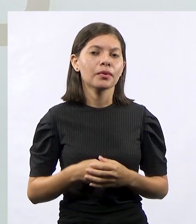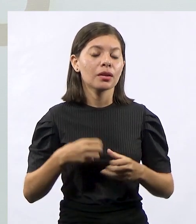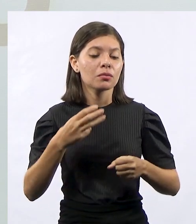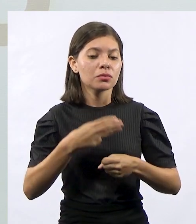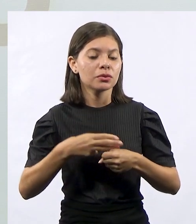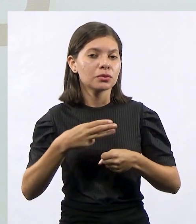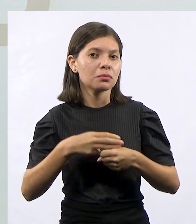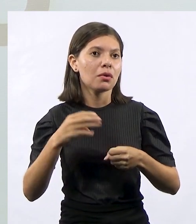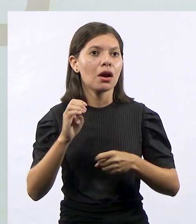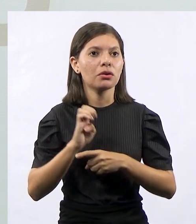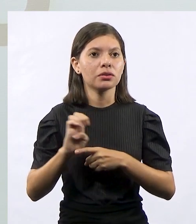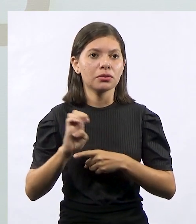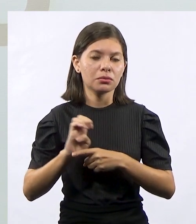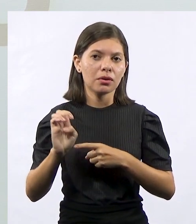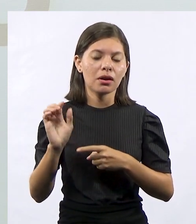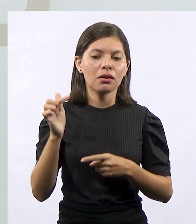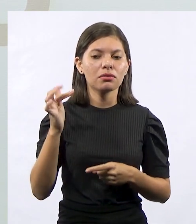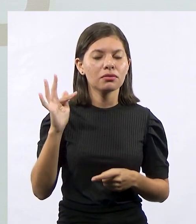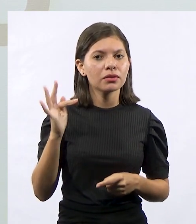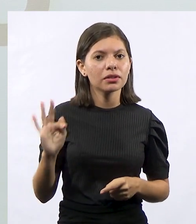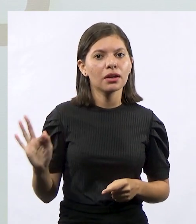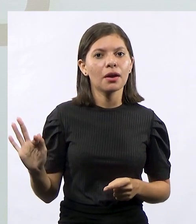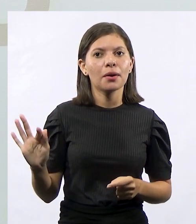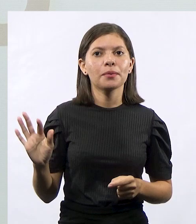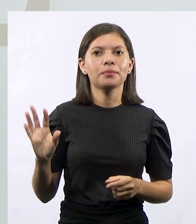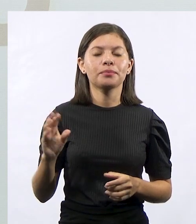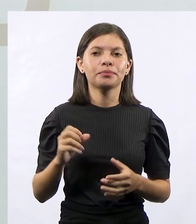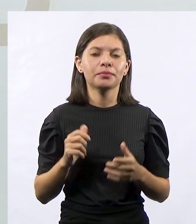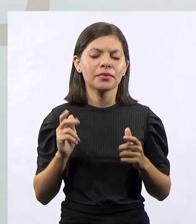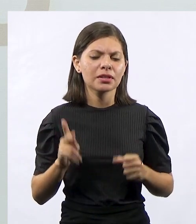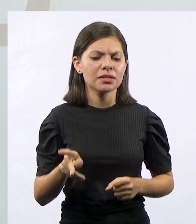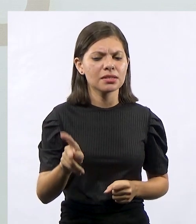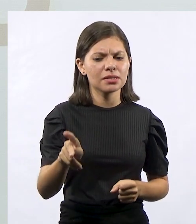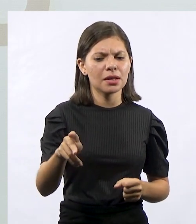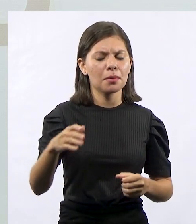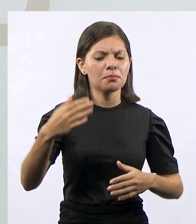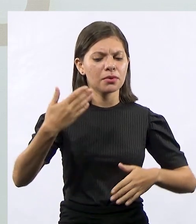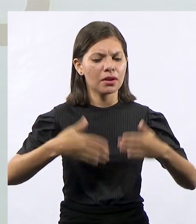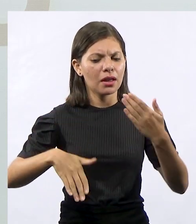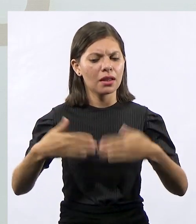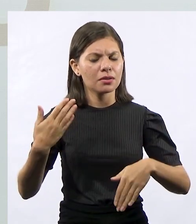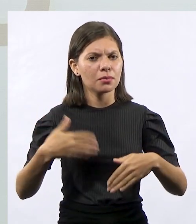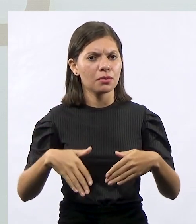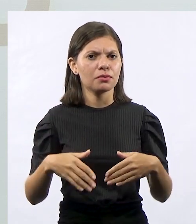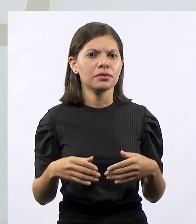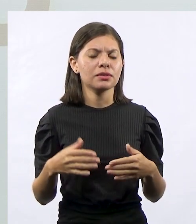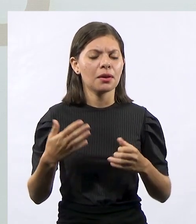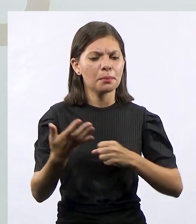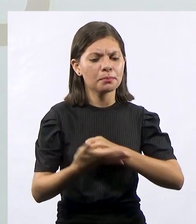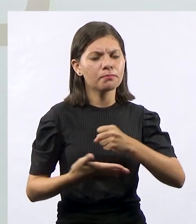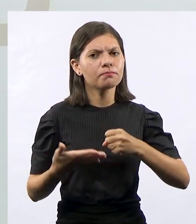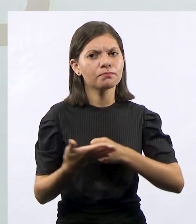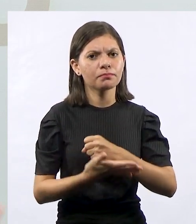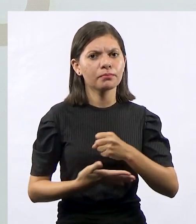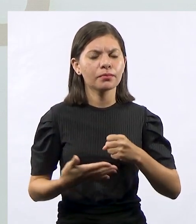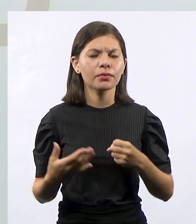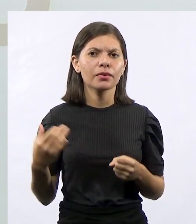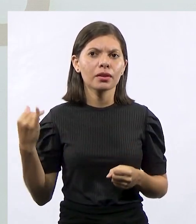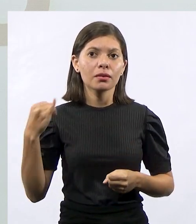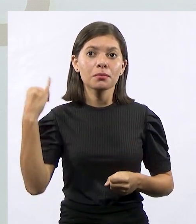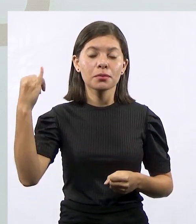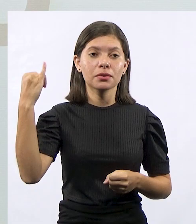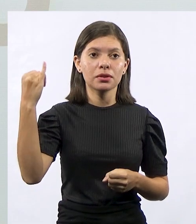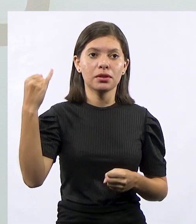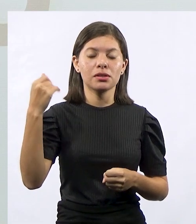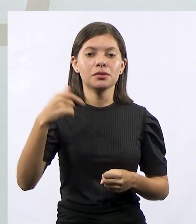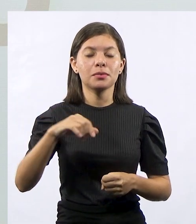rede federal, é um elemento que sempre cai nas provas, né, os princípios. Sem falar que eles são os princípios, eles são essenciais